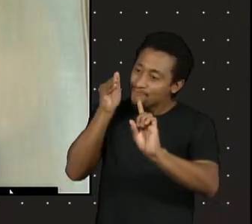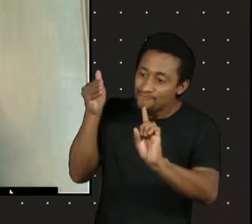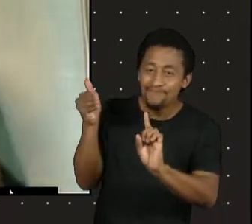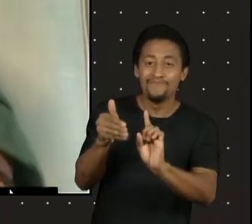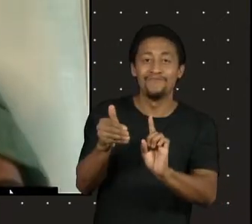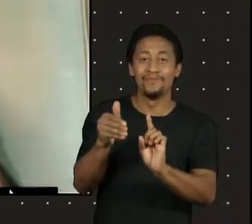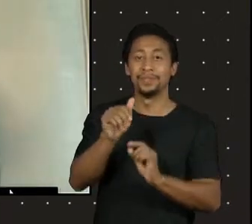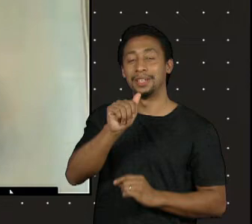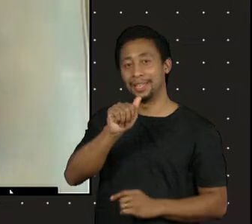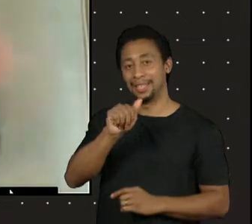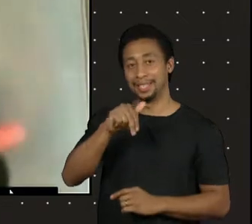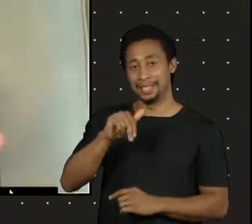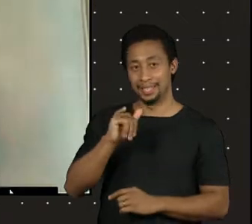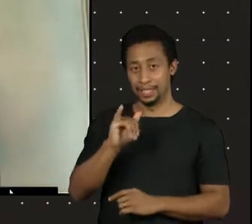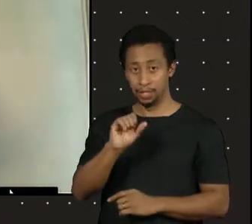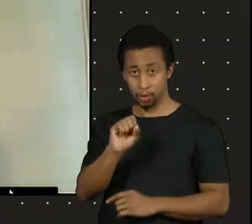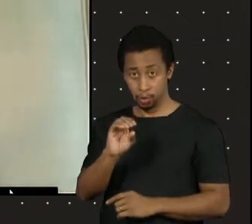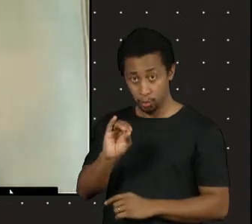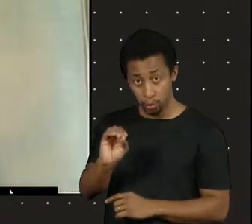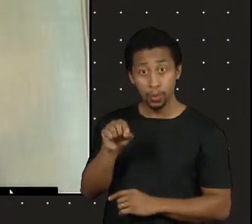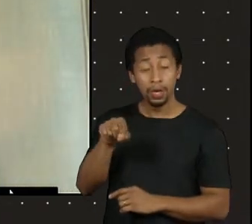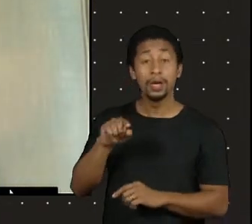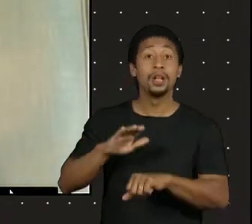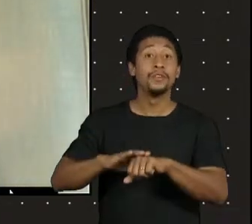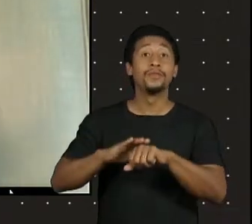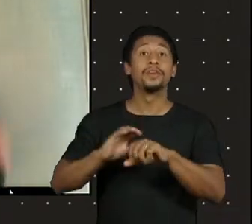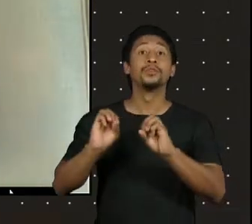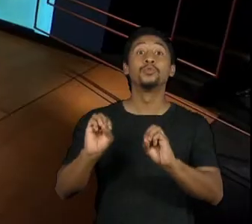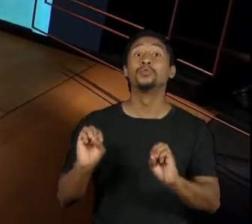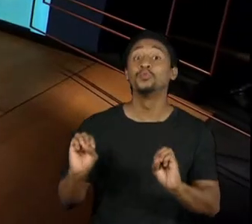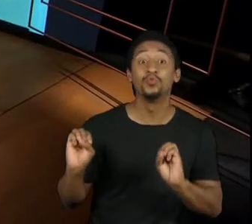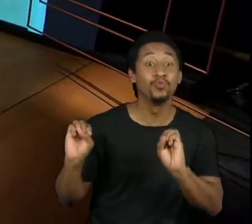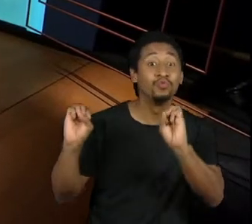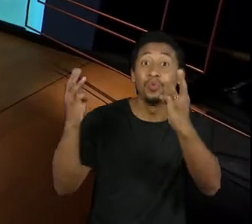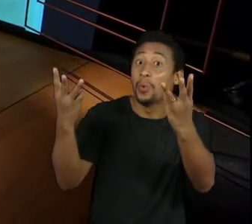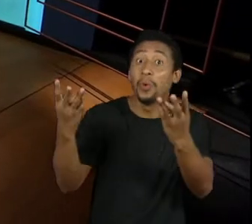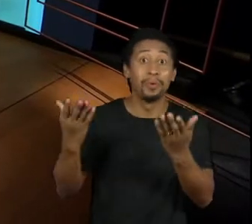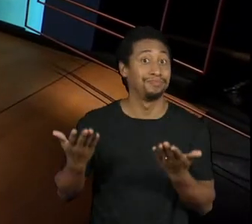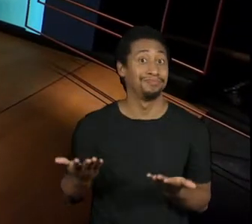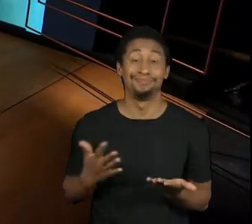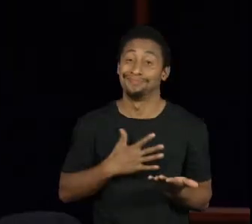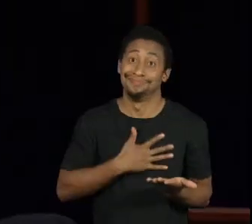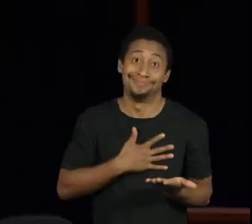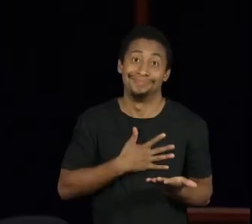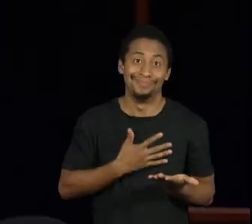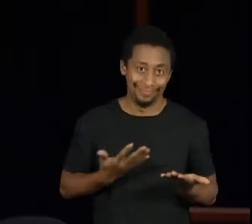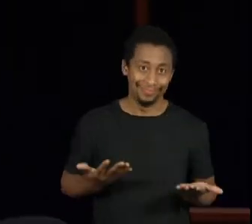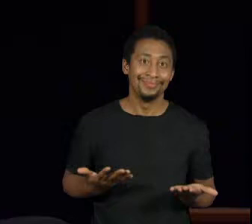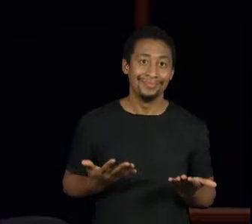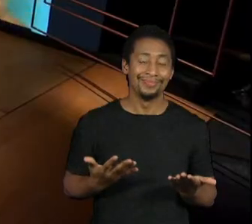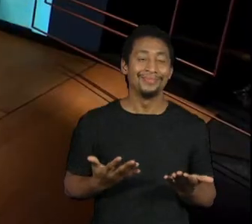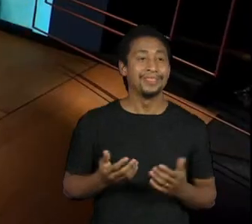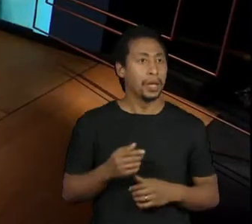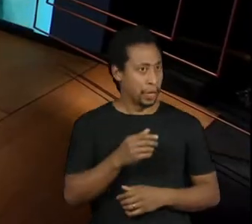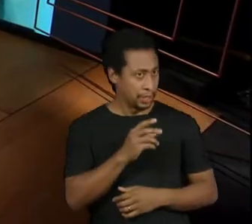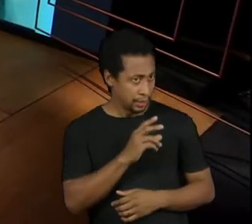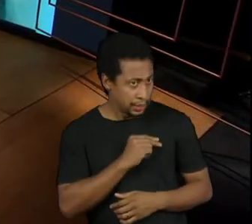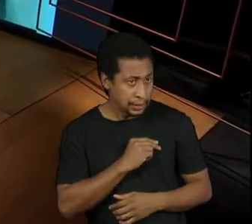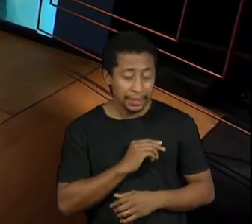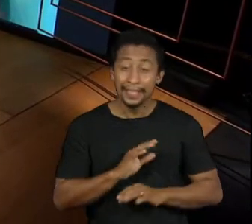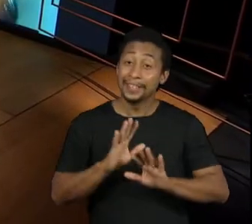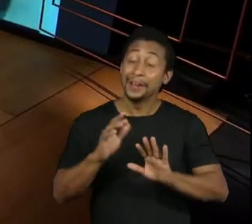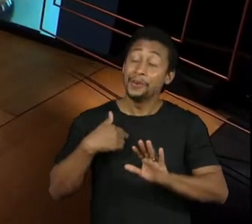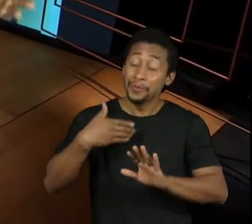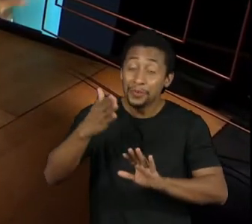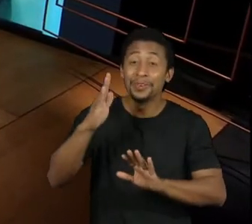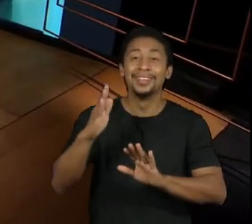Silva, ele fez um show em Ponte Nova, no cinema. E eu, então, fui assistir.